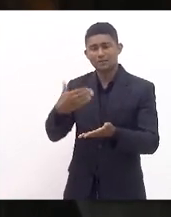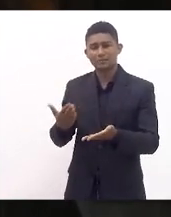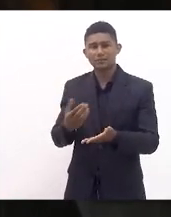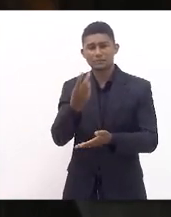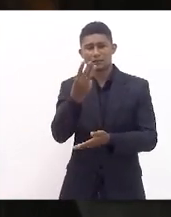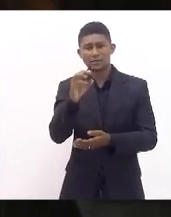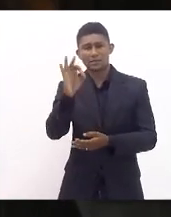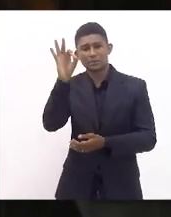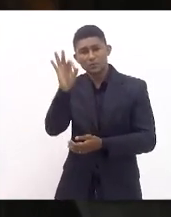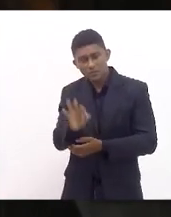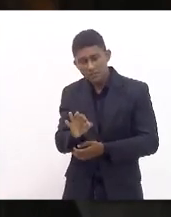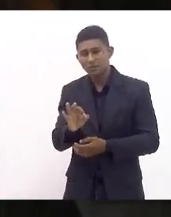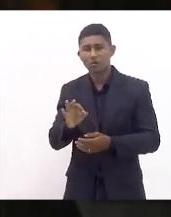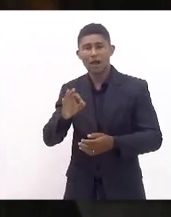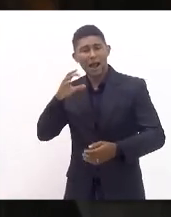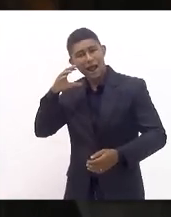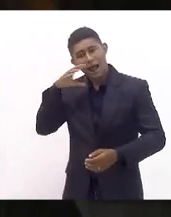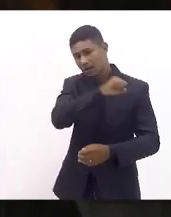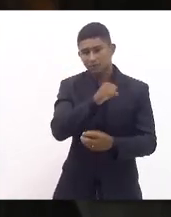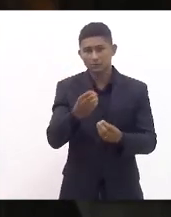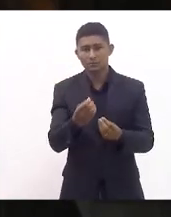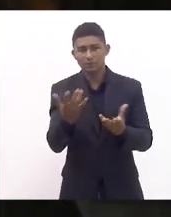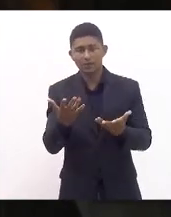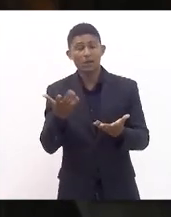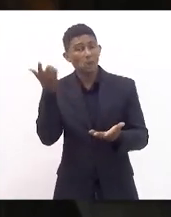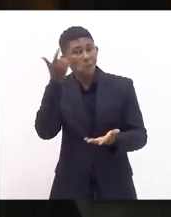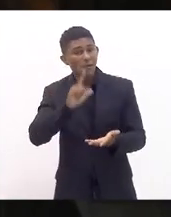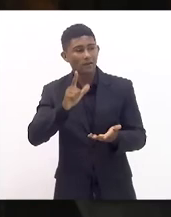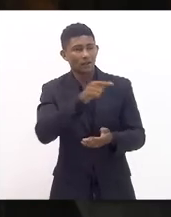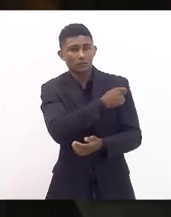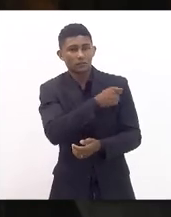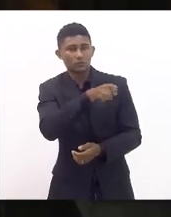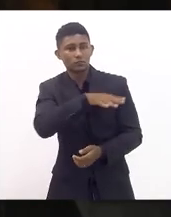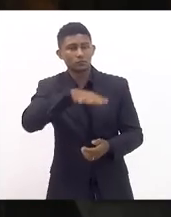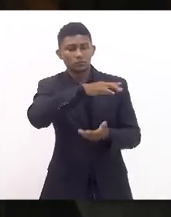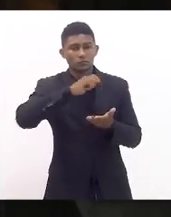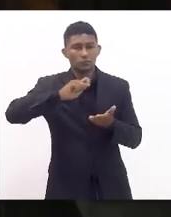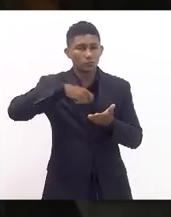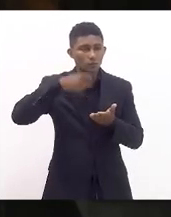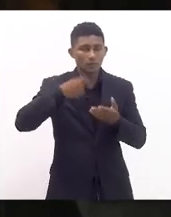já para garantir alimentação adequada para os nossos estudantes.